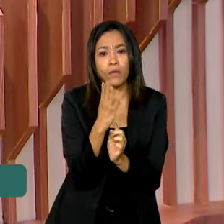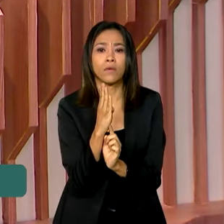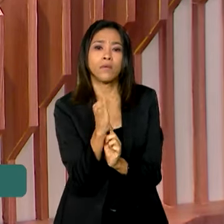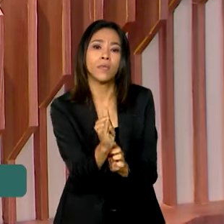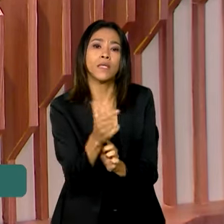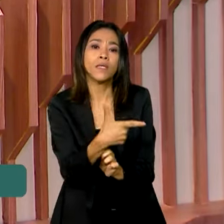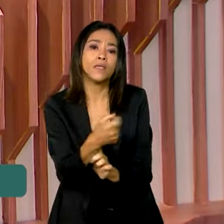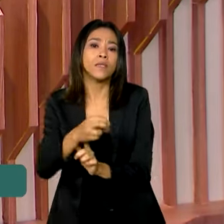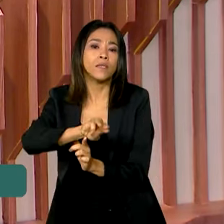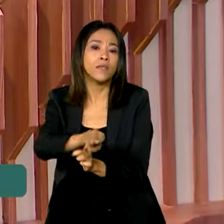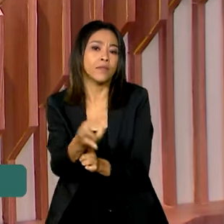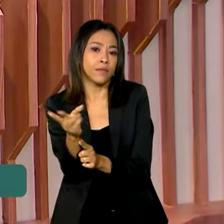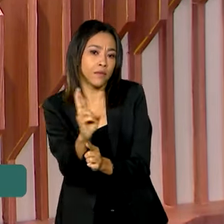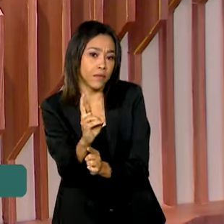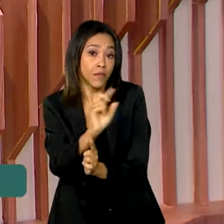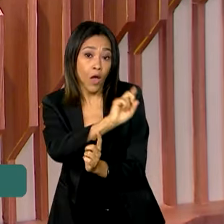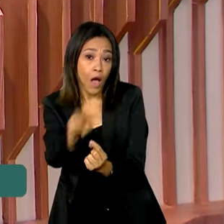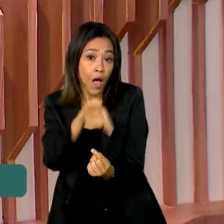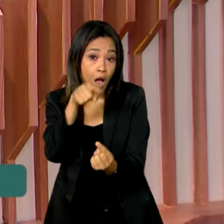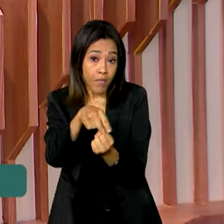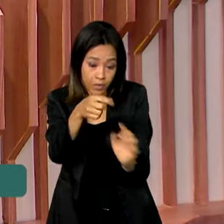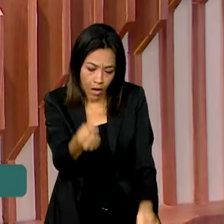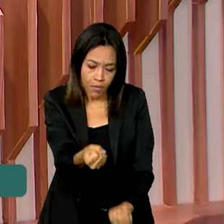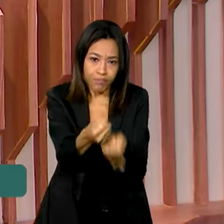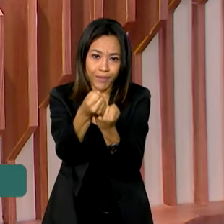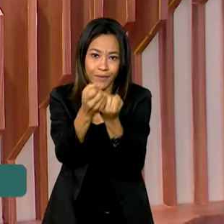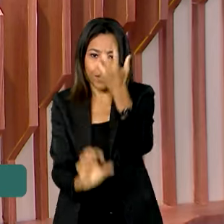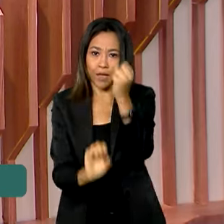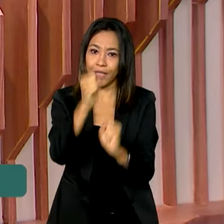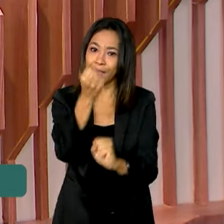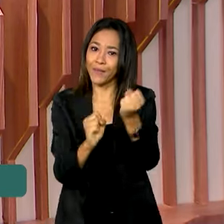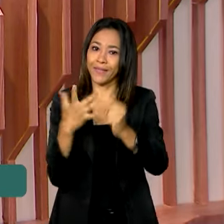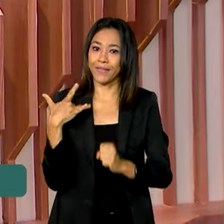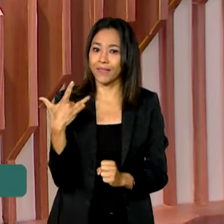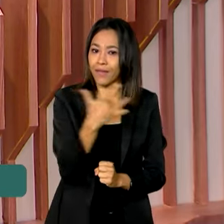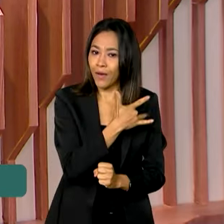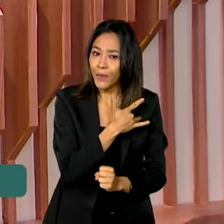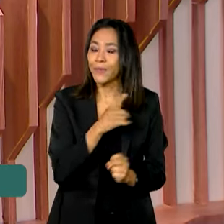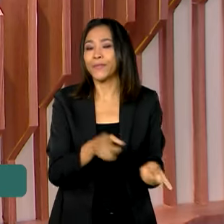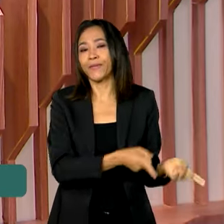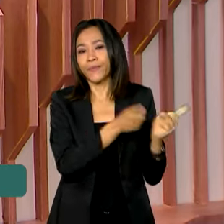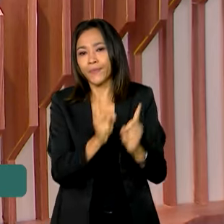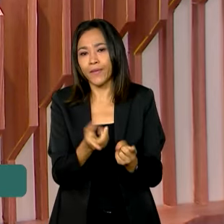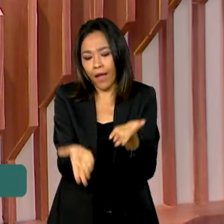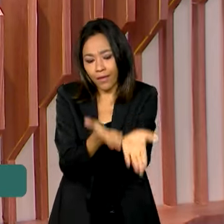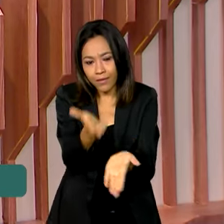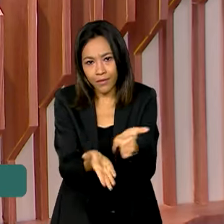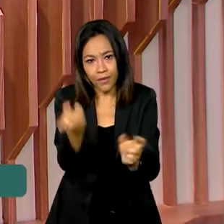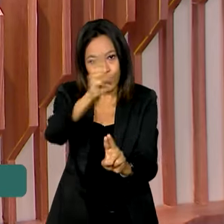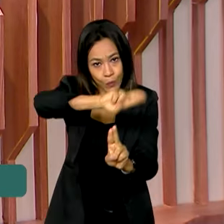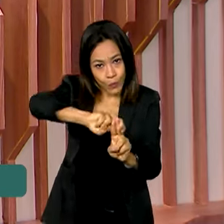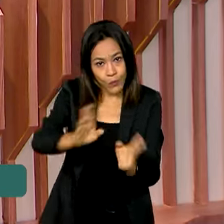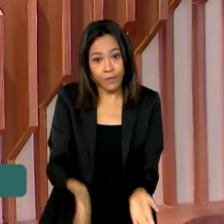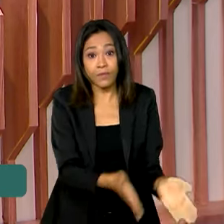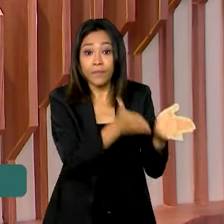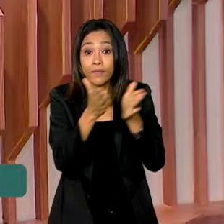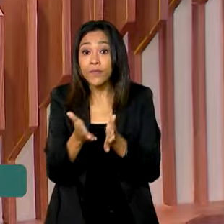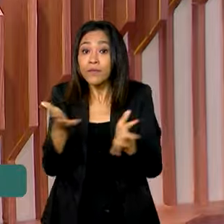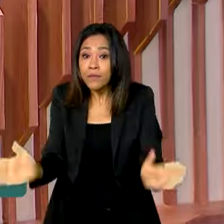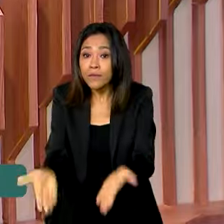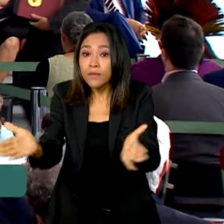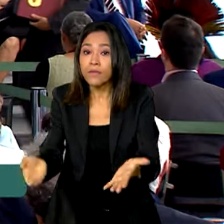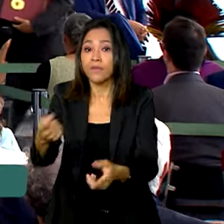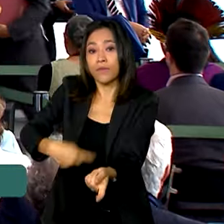200 milhões de reais para fortalecer a indústria da saúde, atender as necessidades do SUS e incentivar a